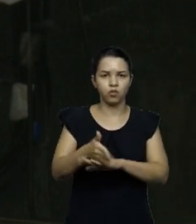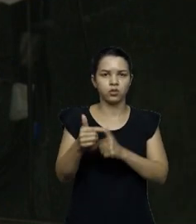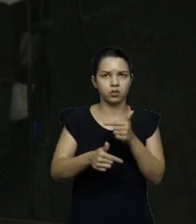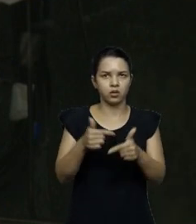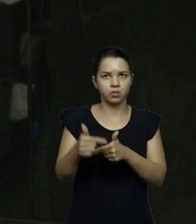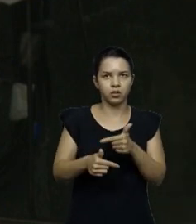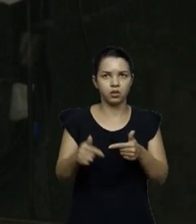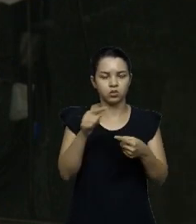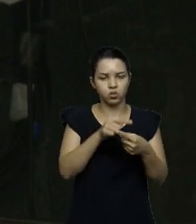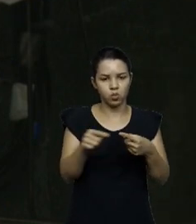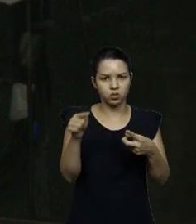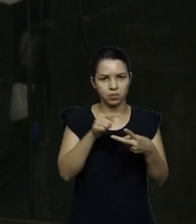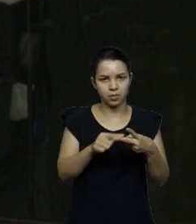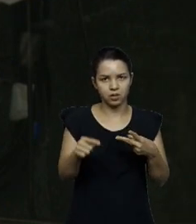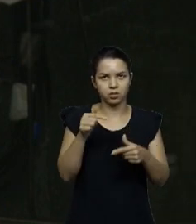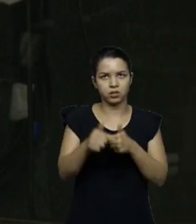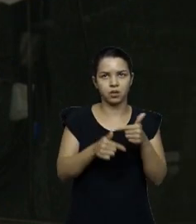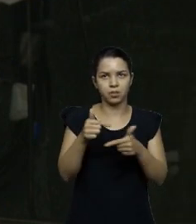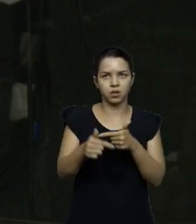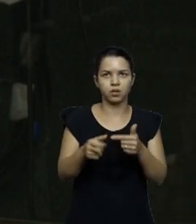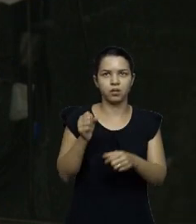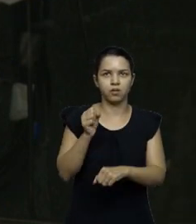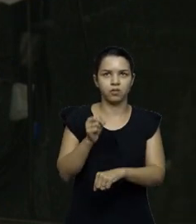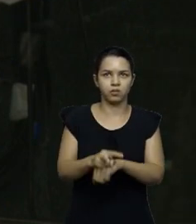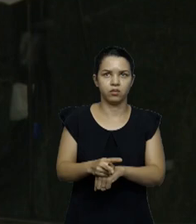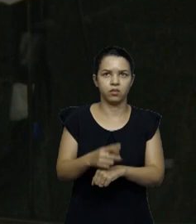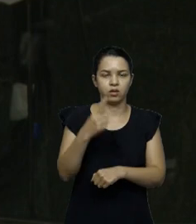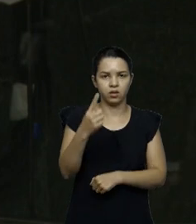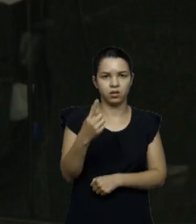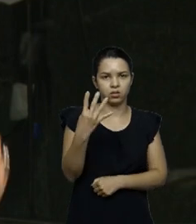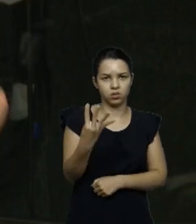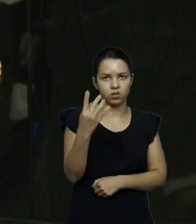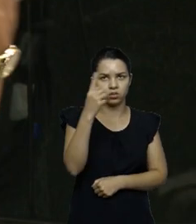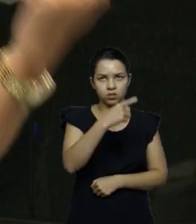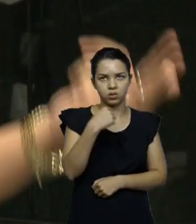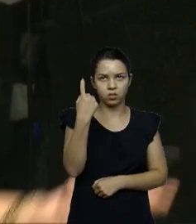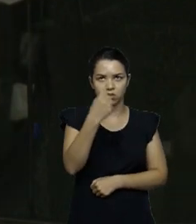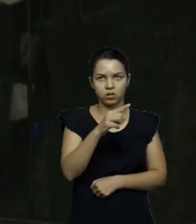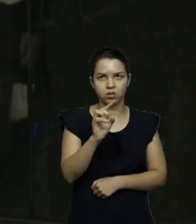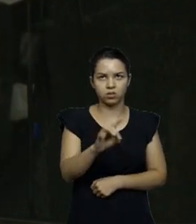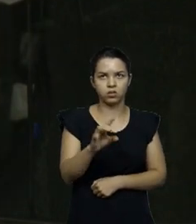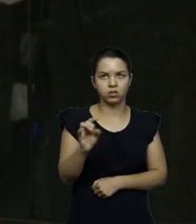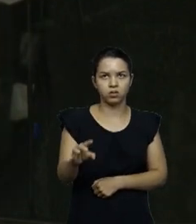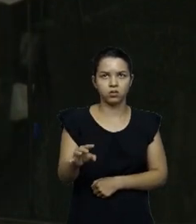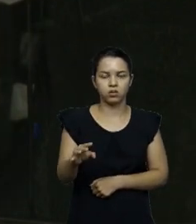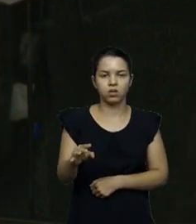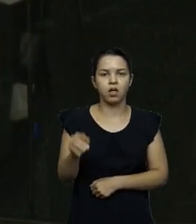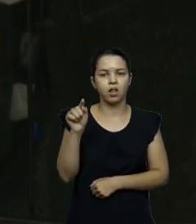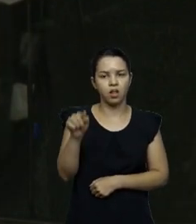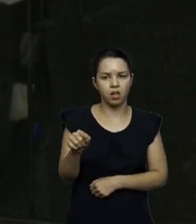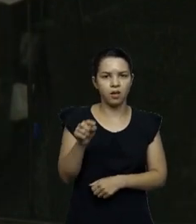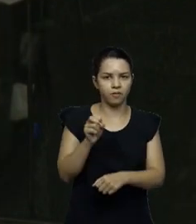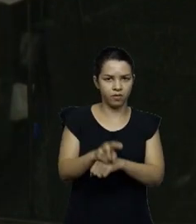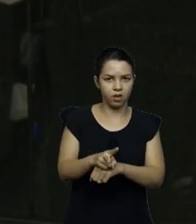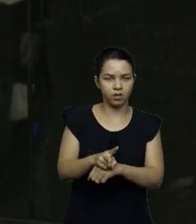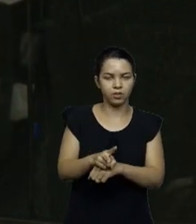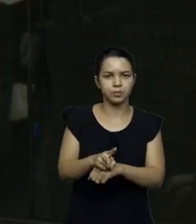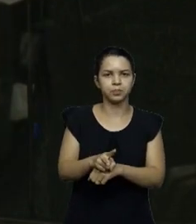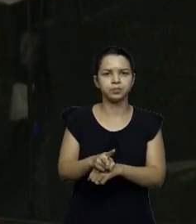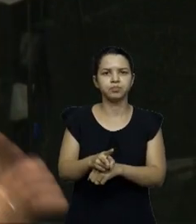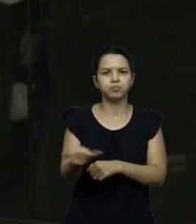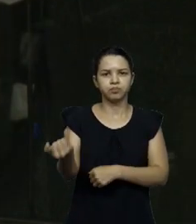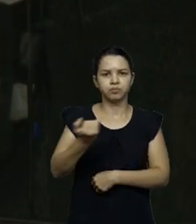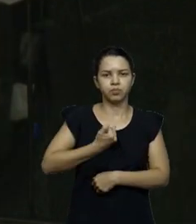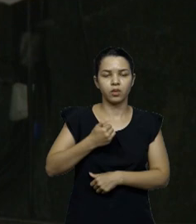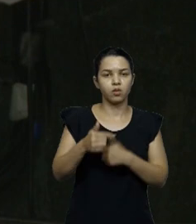trabalhando na vaga de 14 horas cada lá na vaga descobri que eu teria que trabalhar online